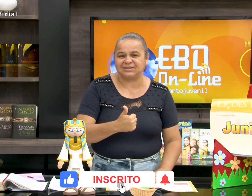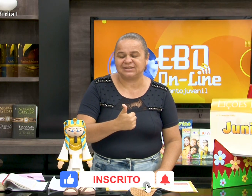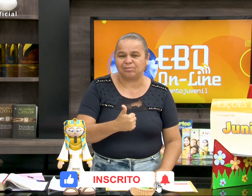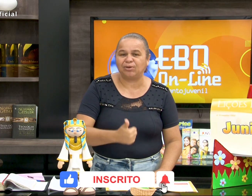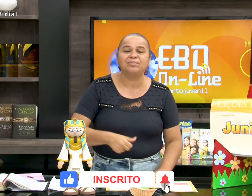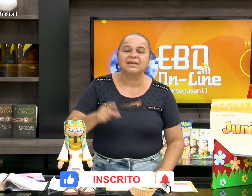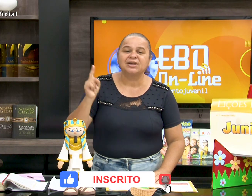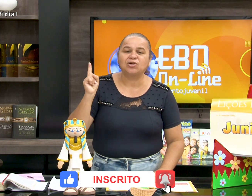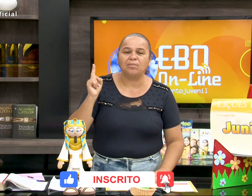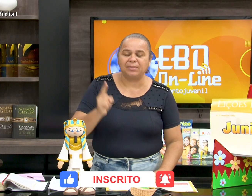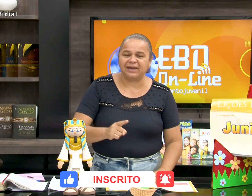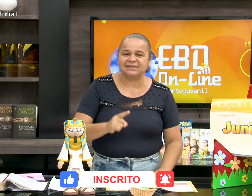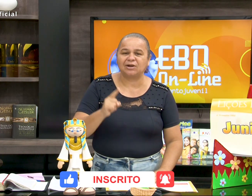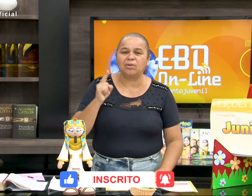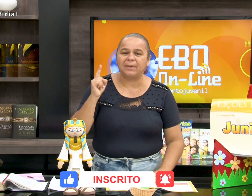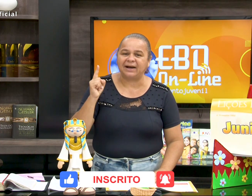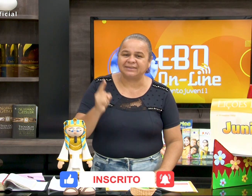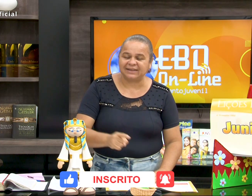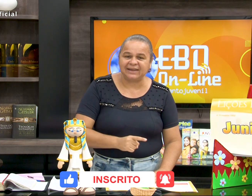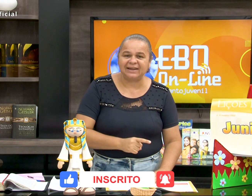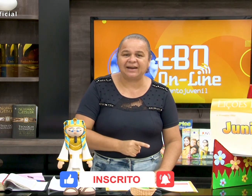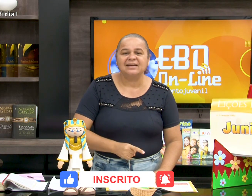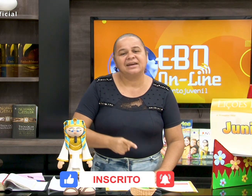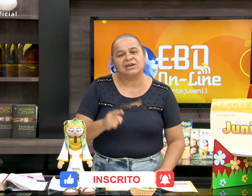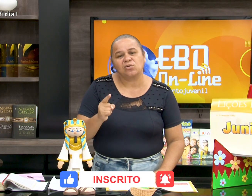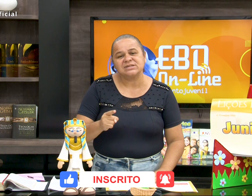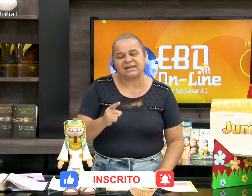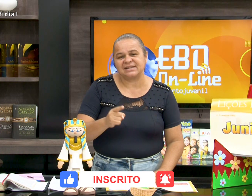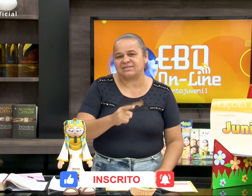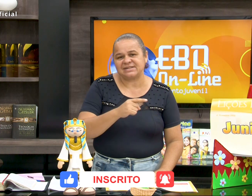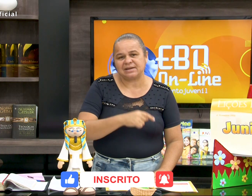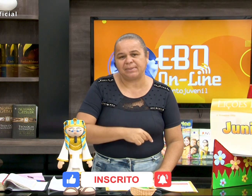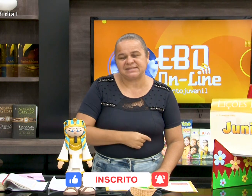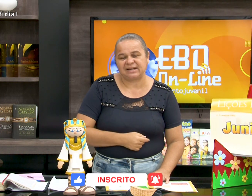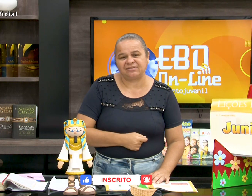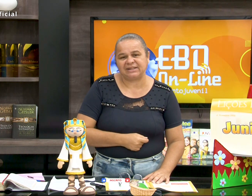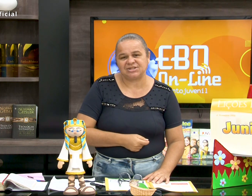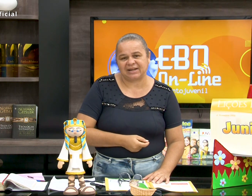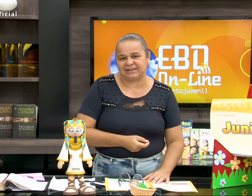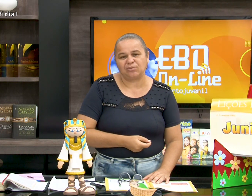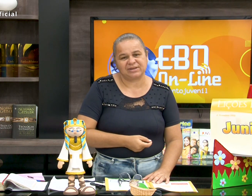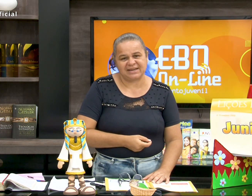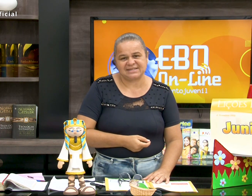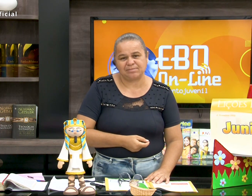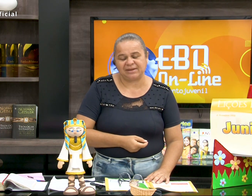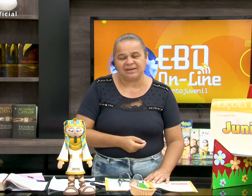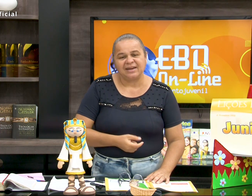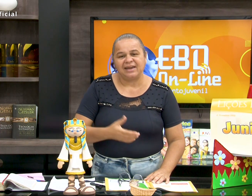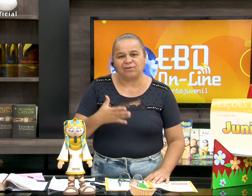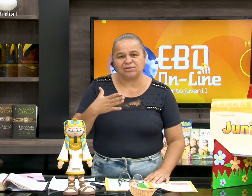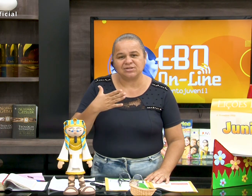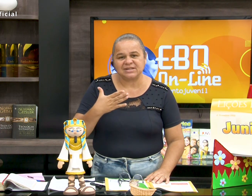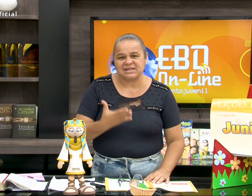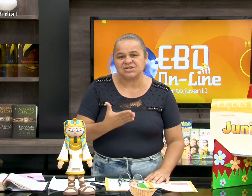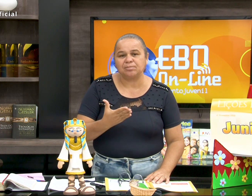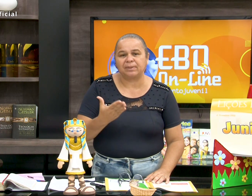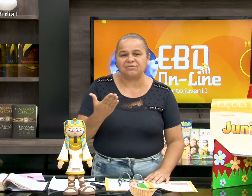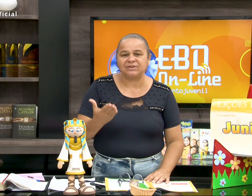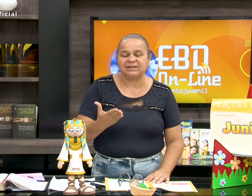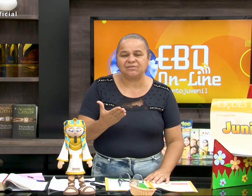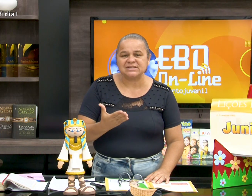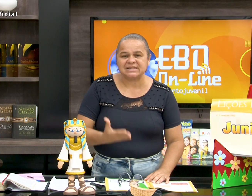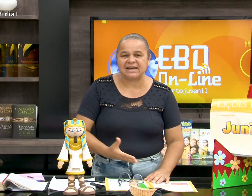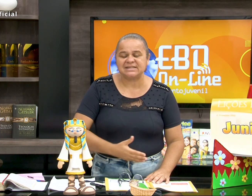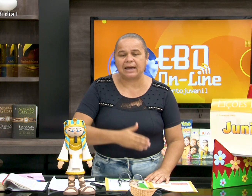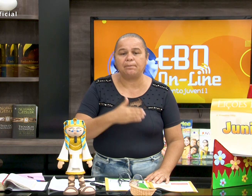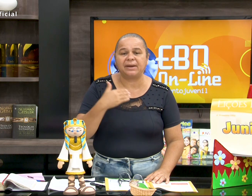pra gente, tá bom? Comenta, compartilha e com certeza vai ser bênção na vida de cada um que receber. É o que nós desejamos para a